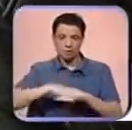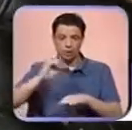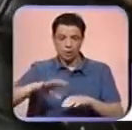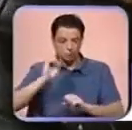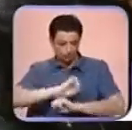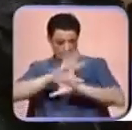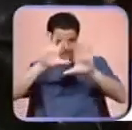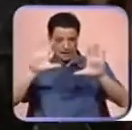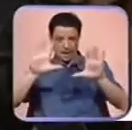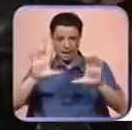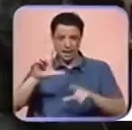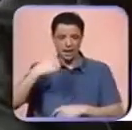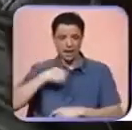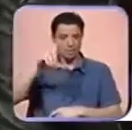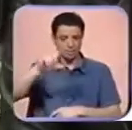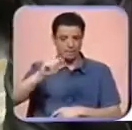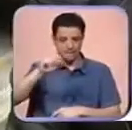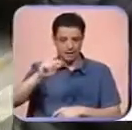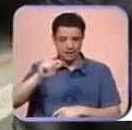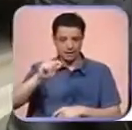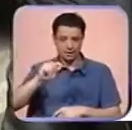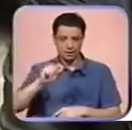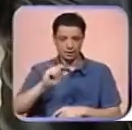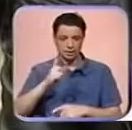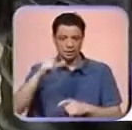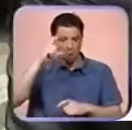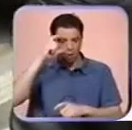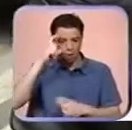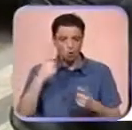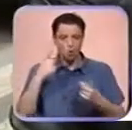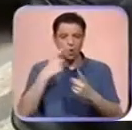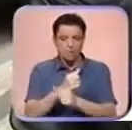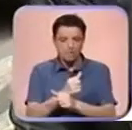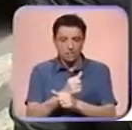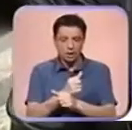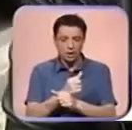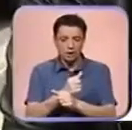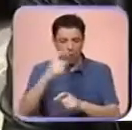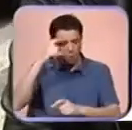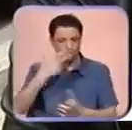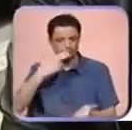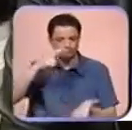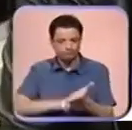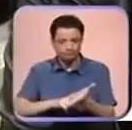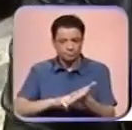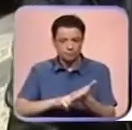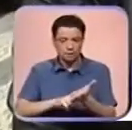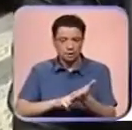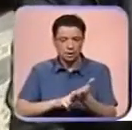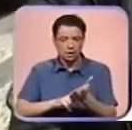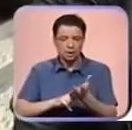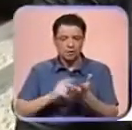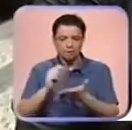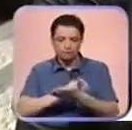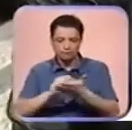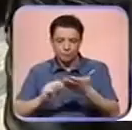claridade. Também. E são óculos comprados em oculistas, em grandes superfícies, foram receitados